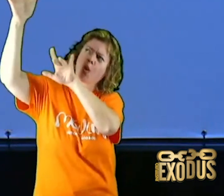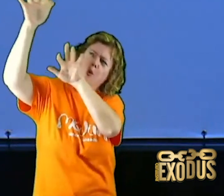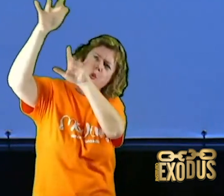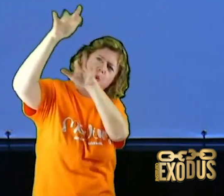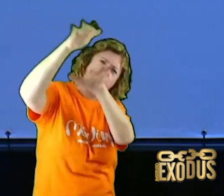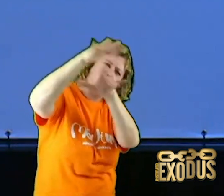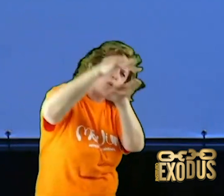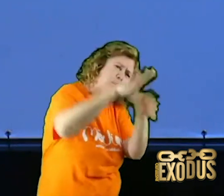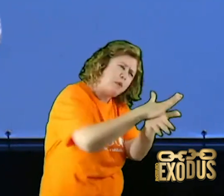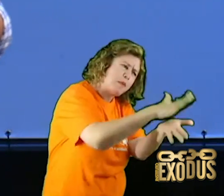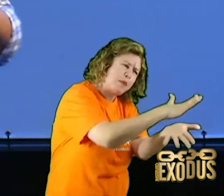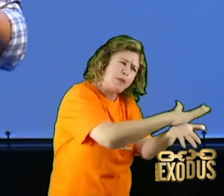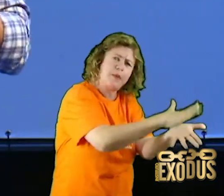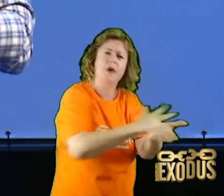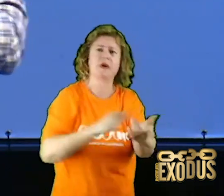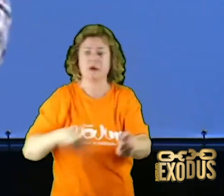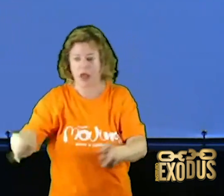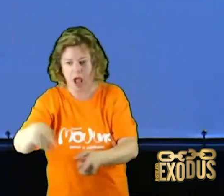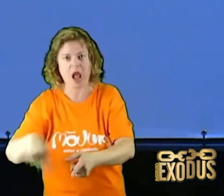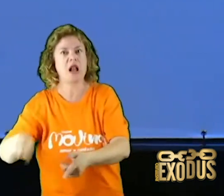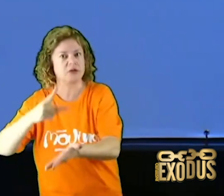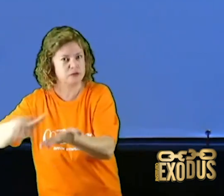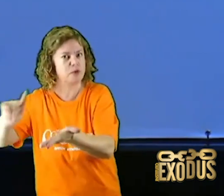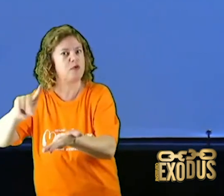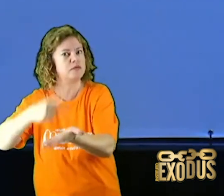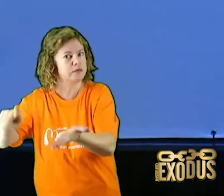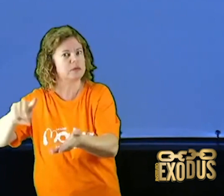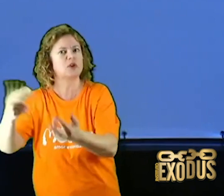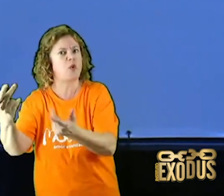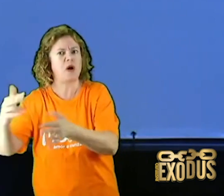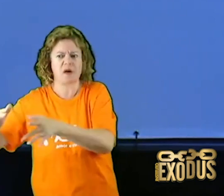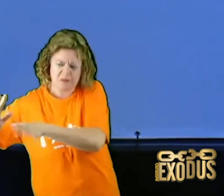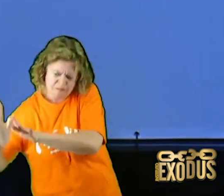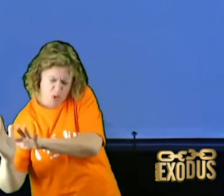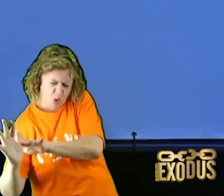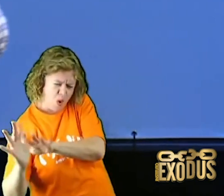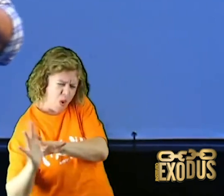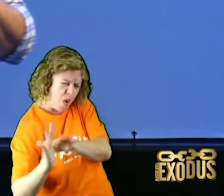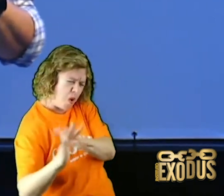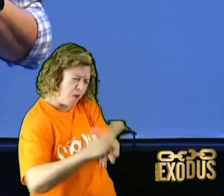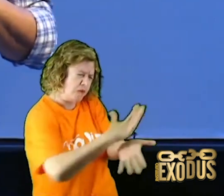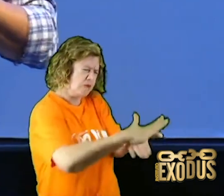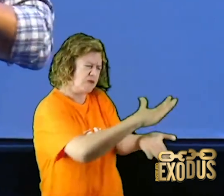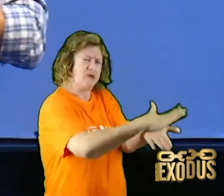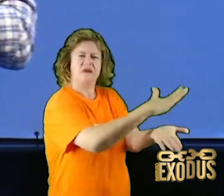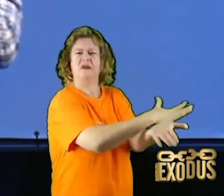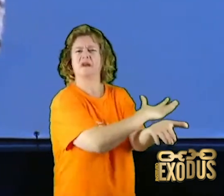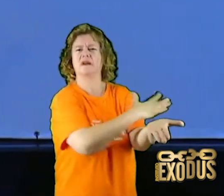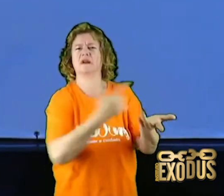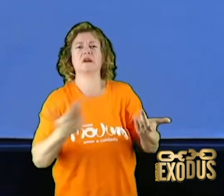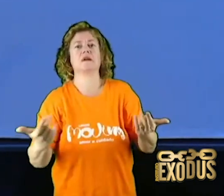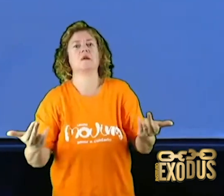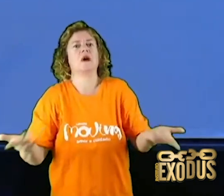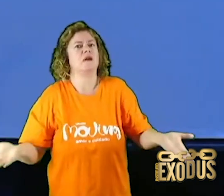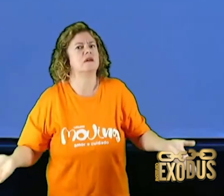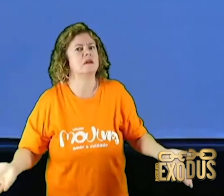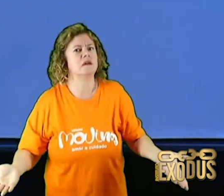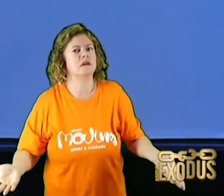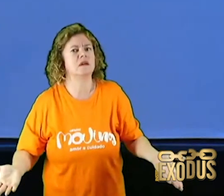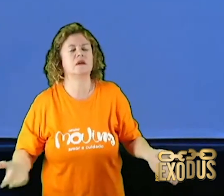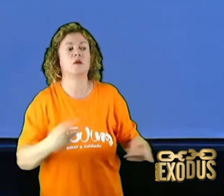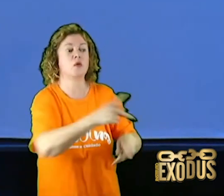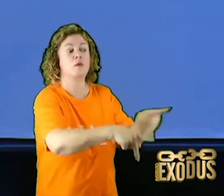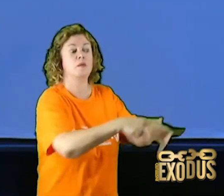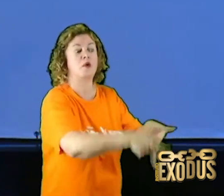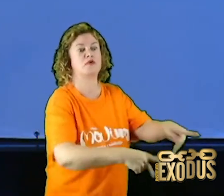tudo. E aí Gideão, ele já não acredita mais no poder de Deus. Por quê? Porque o povo de Israel há muito tempo tinha se